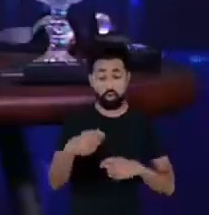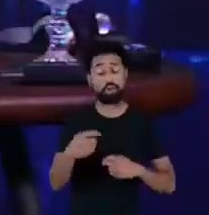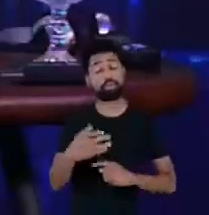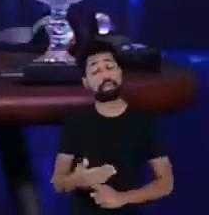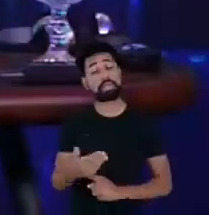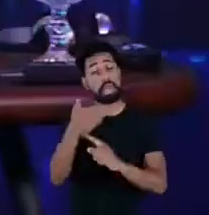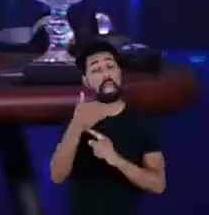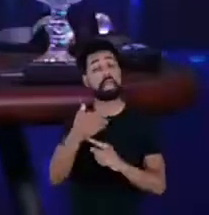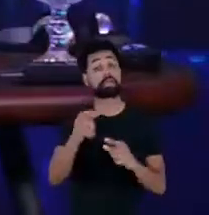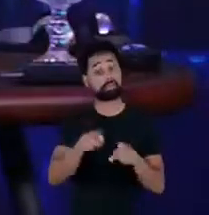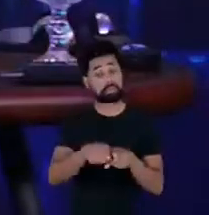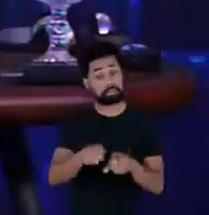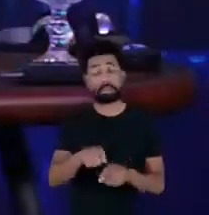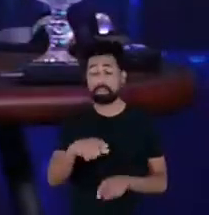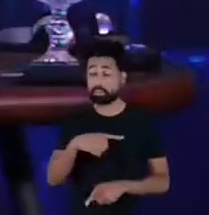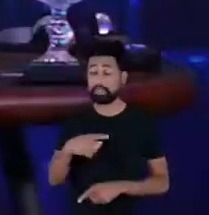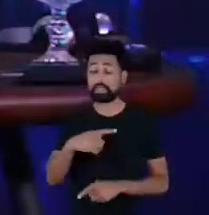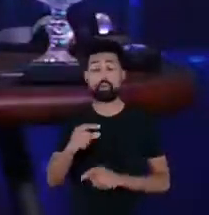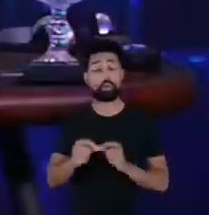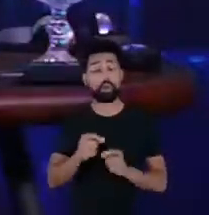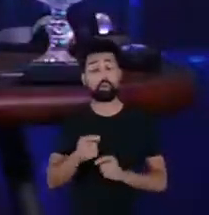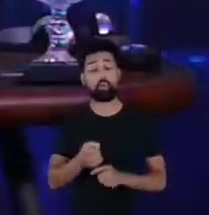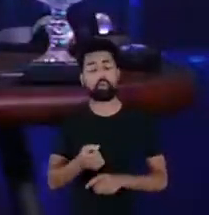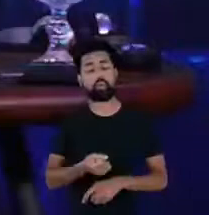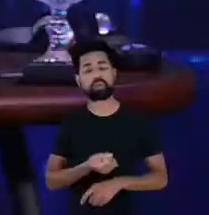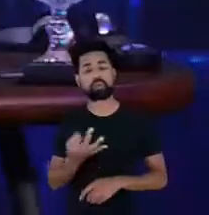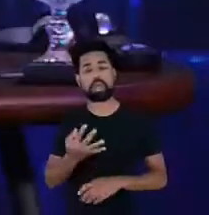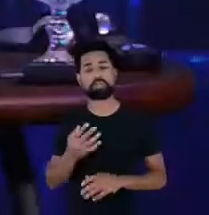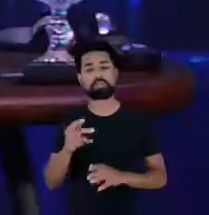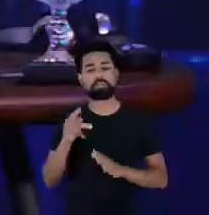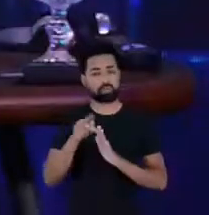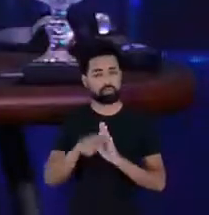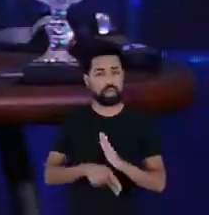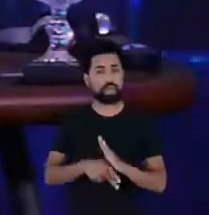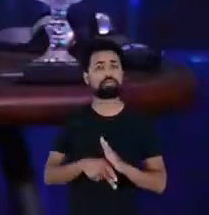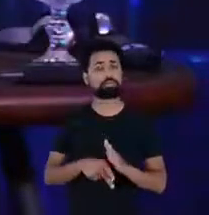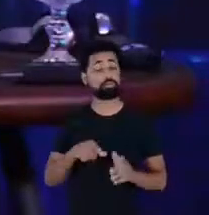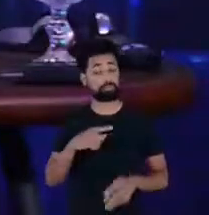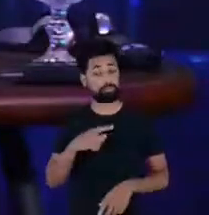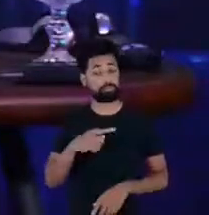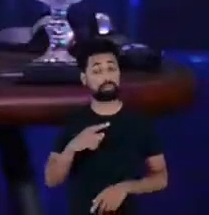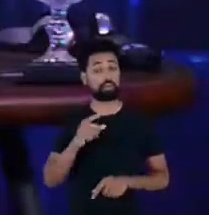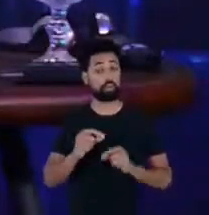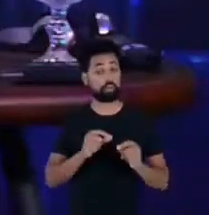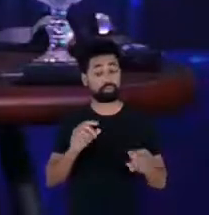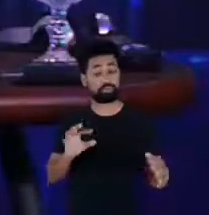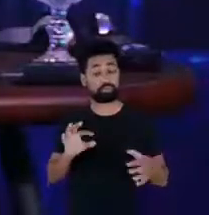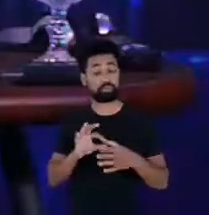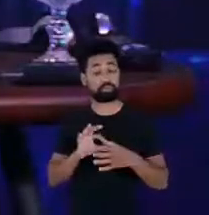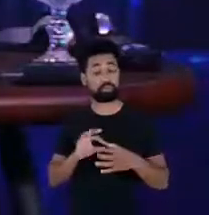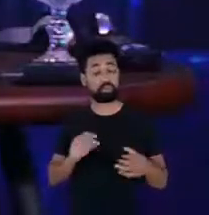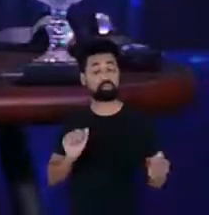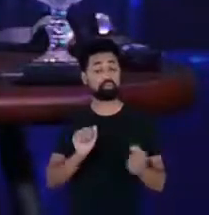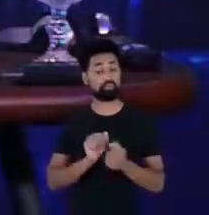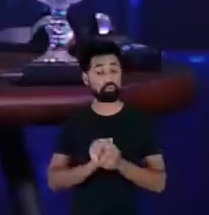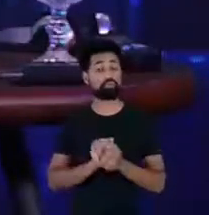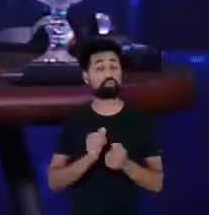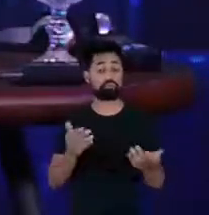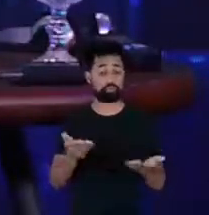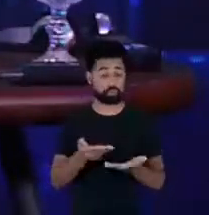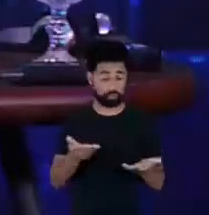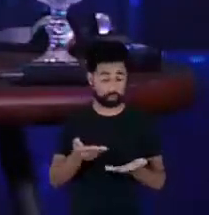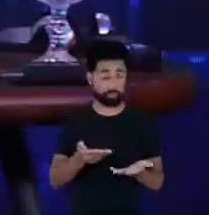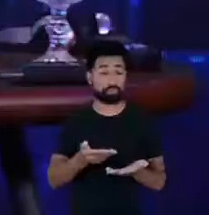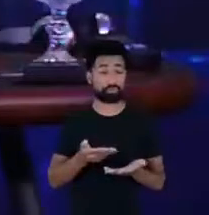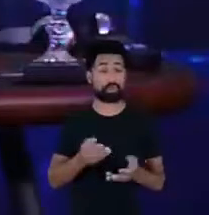e temos uma quantidade muito grande de projetos em carteira que entrarão agora em execução,